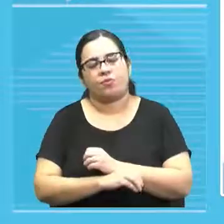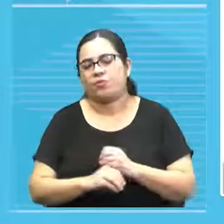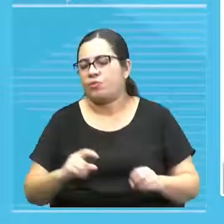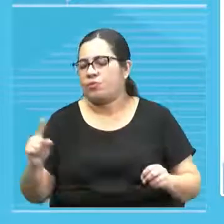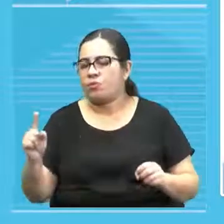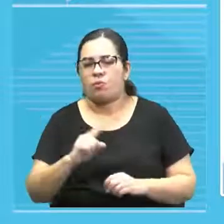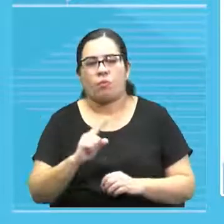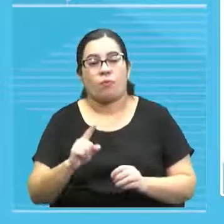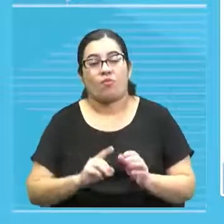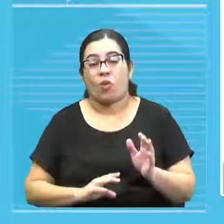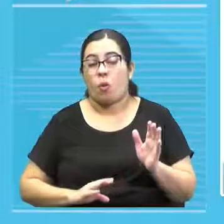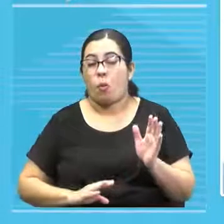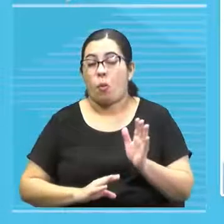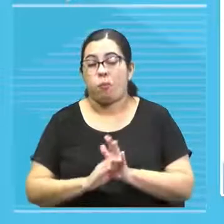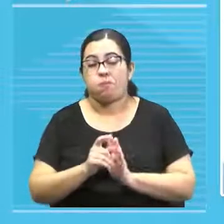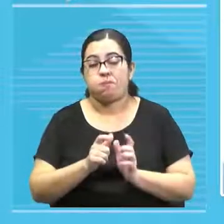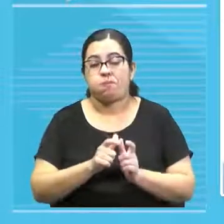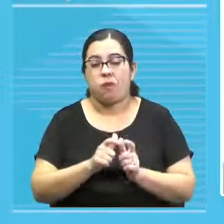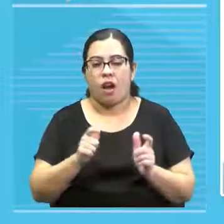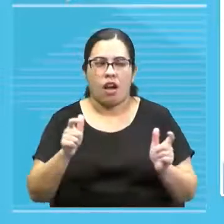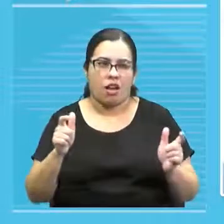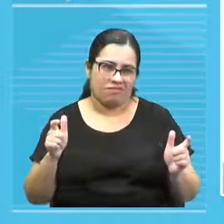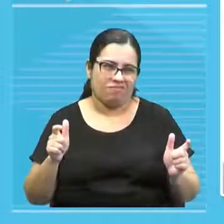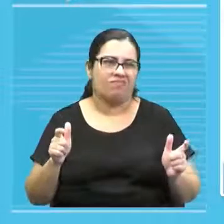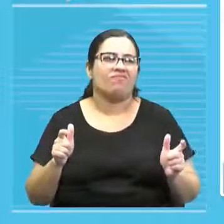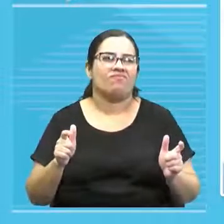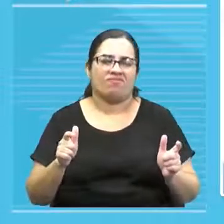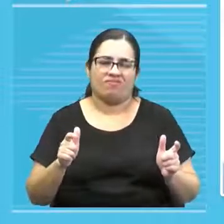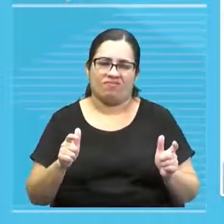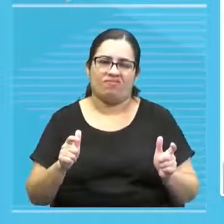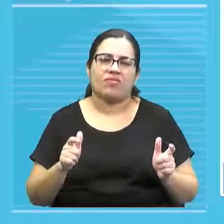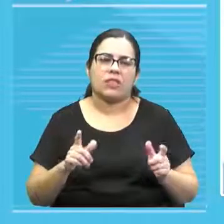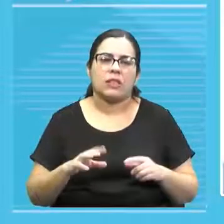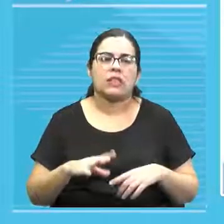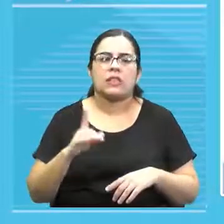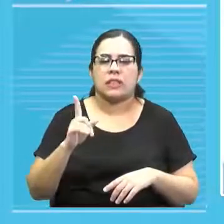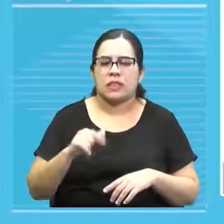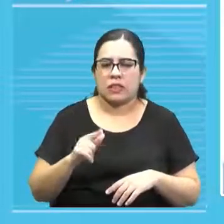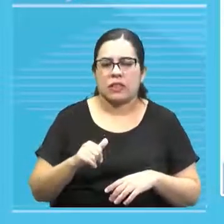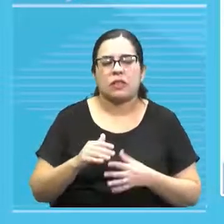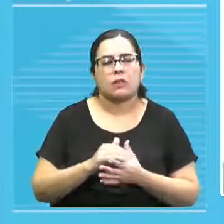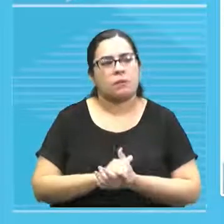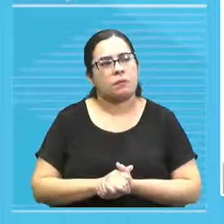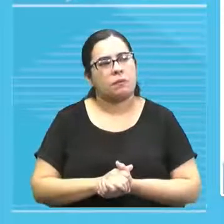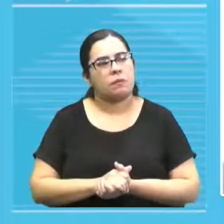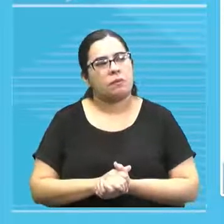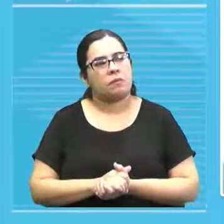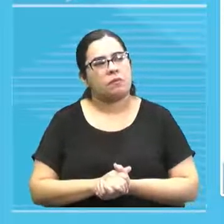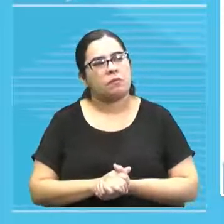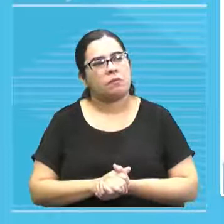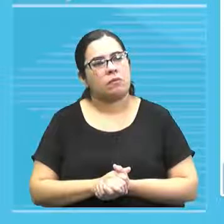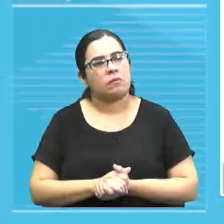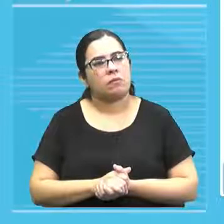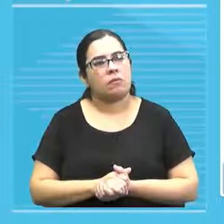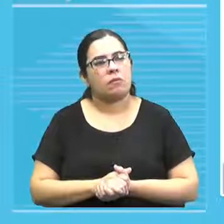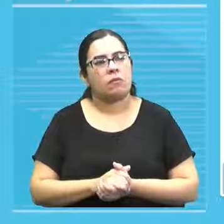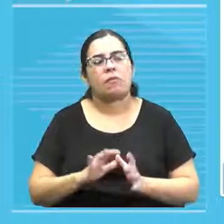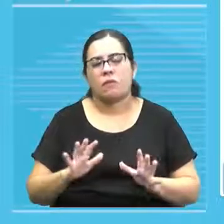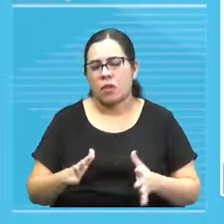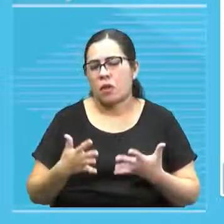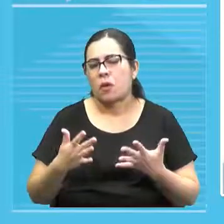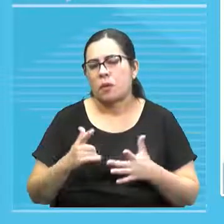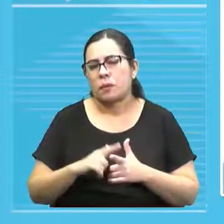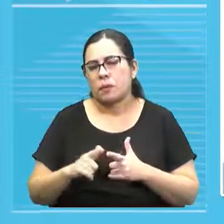pelo contrário a globalização e essa integração é ela está sob risco